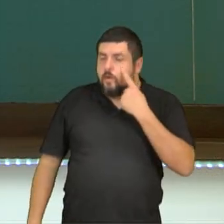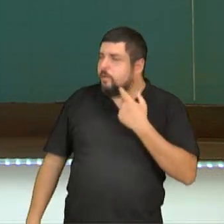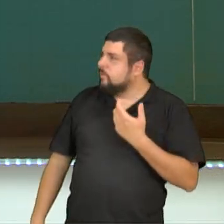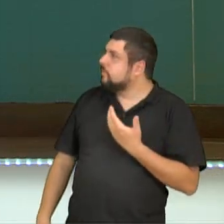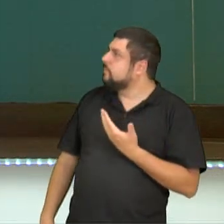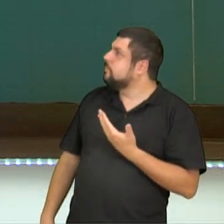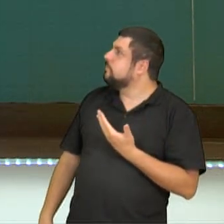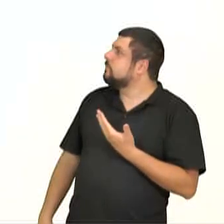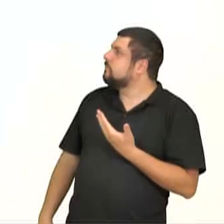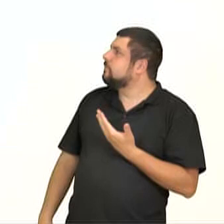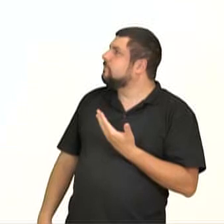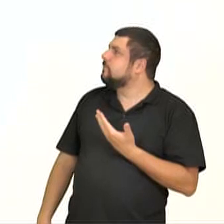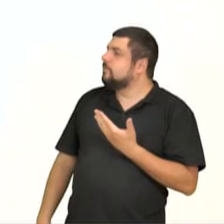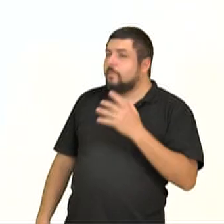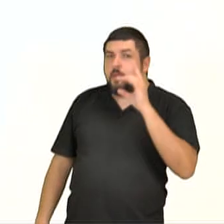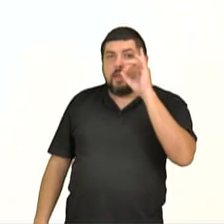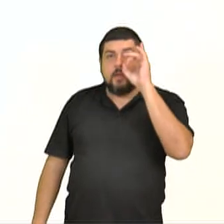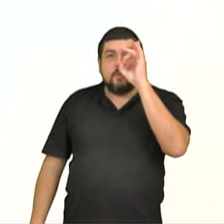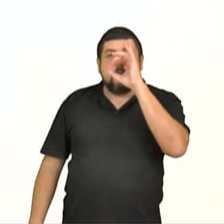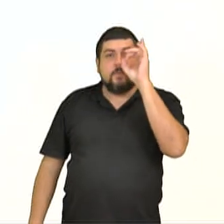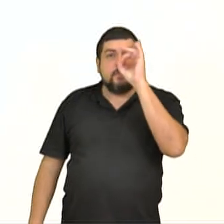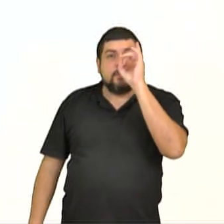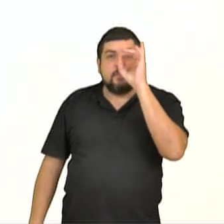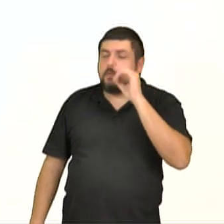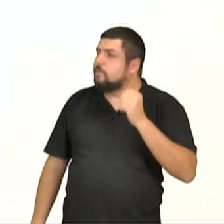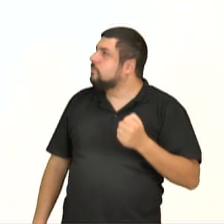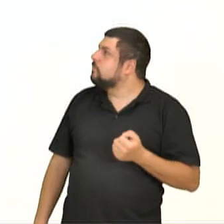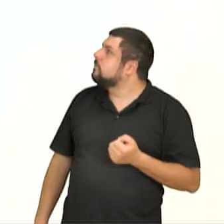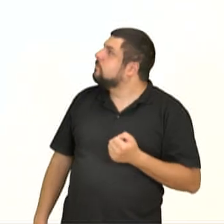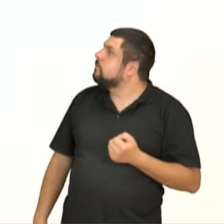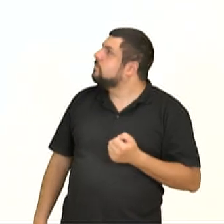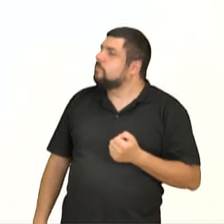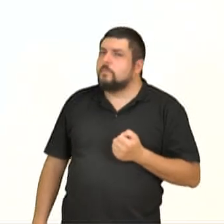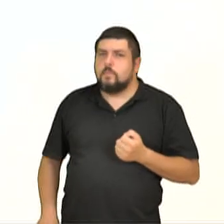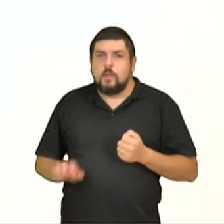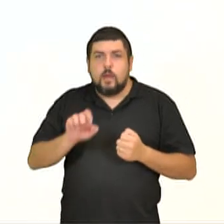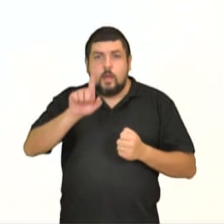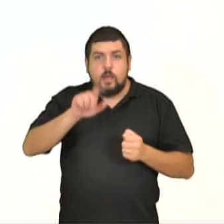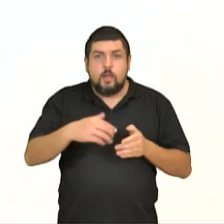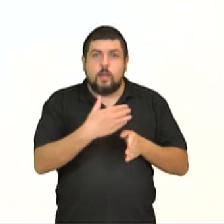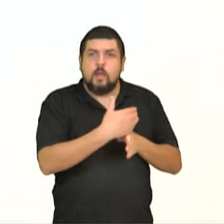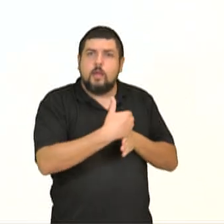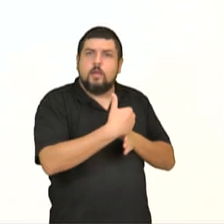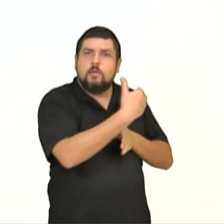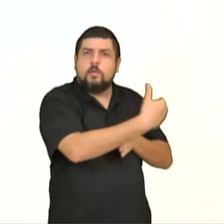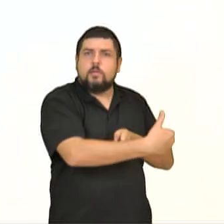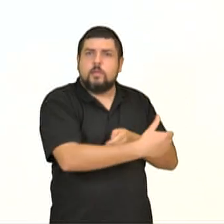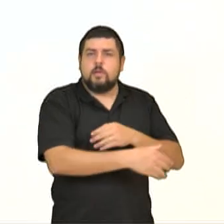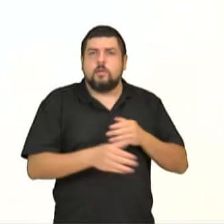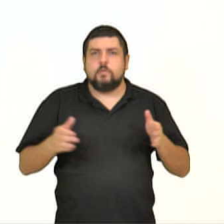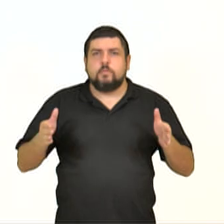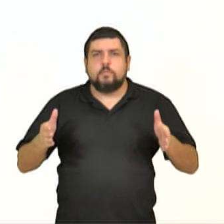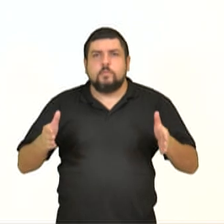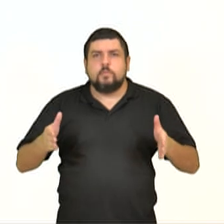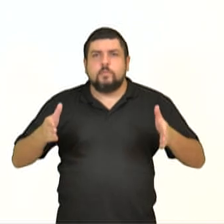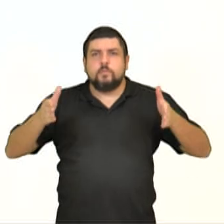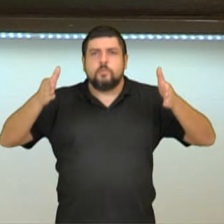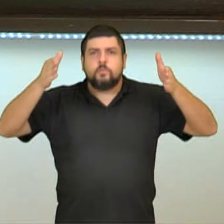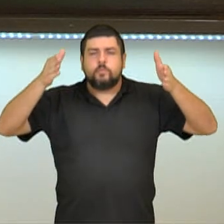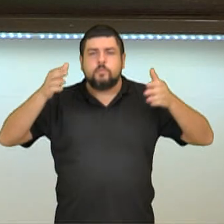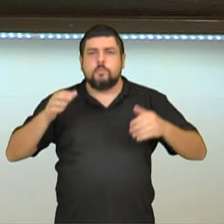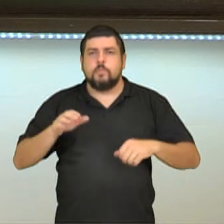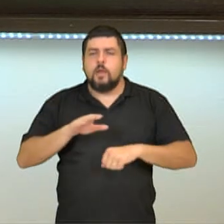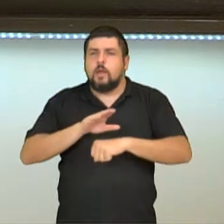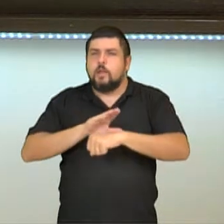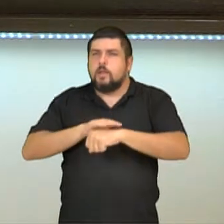uma face. Então, aqui, ó, a superfície, ou seja, são os lados desse sólido, são chamados de faces.